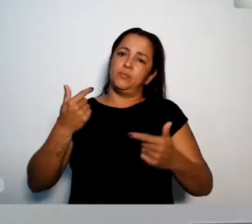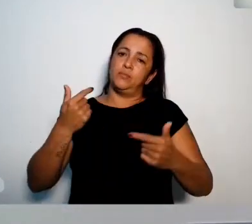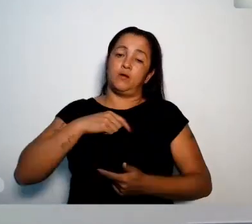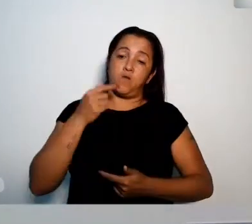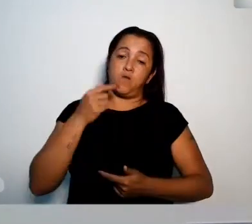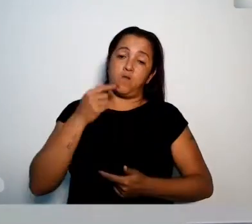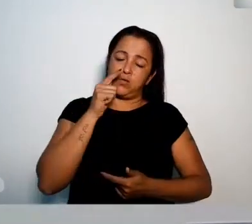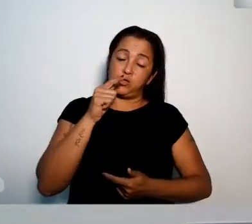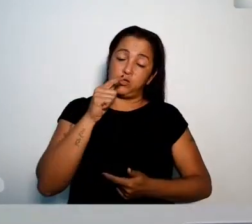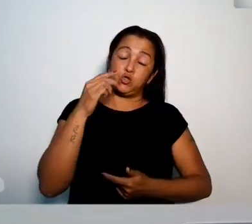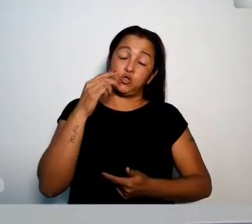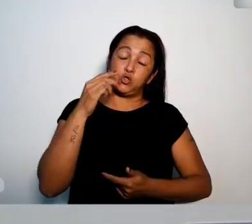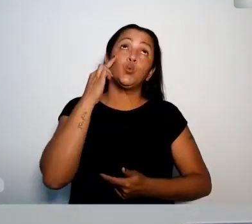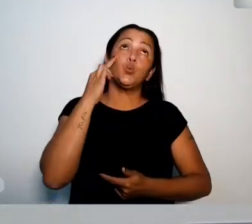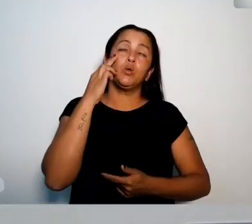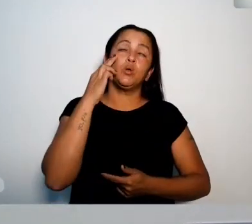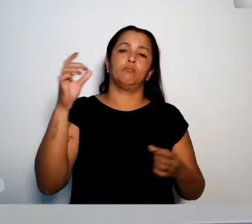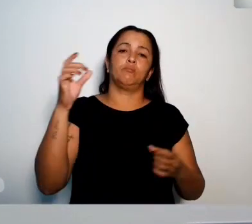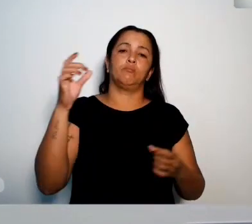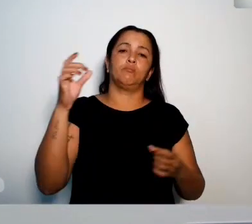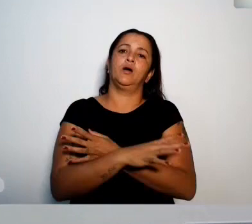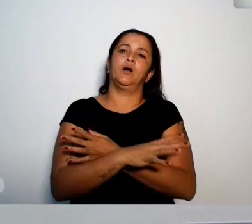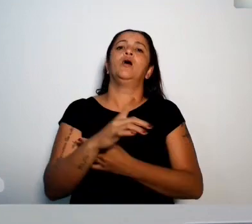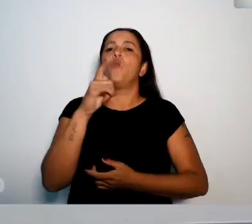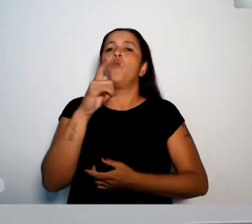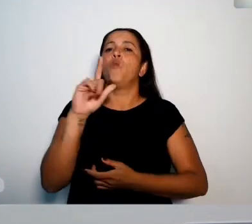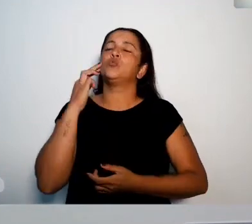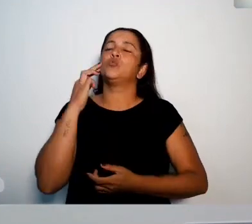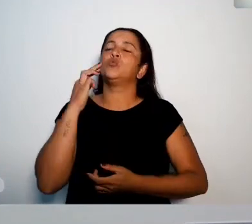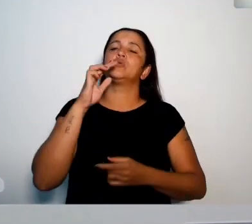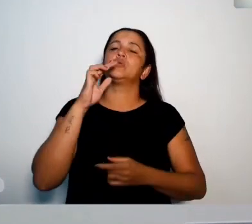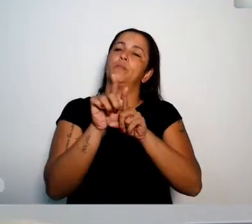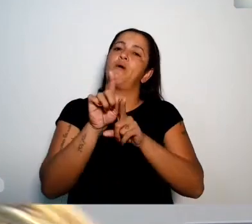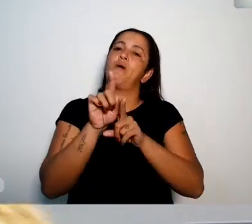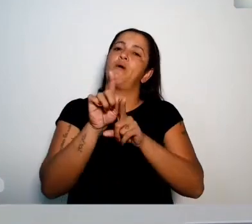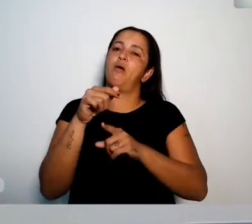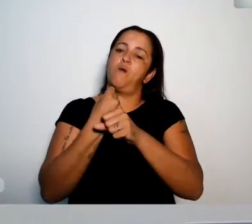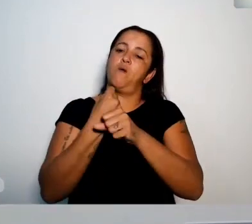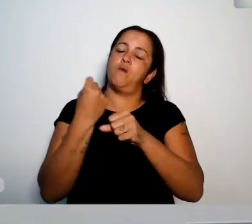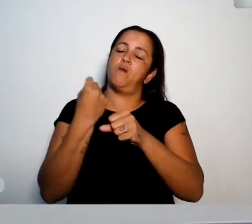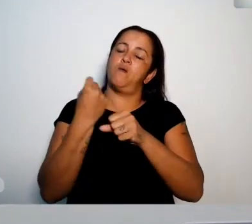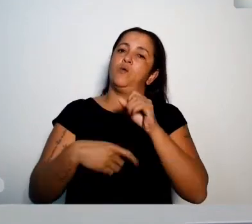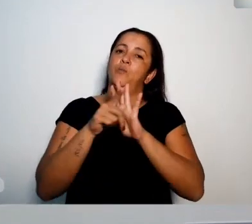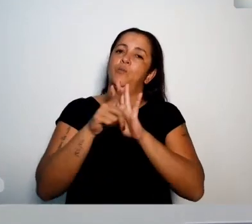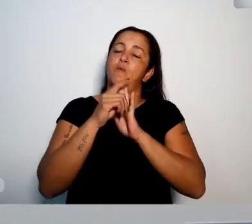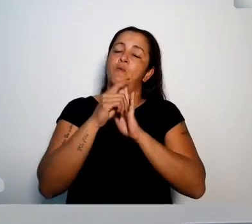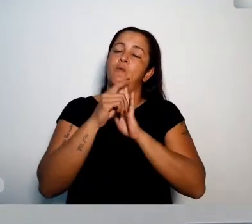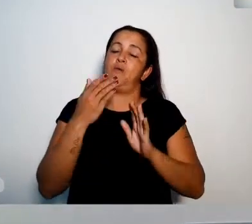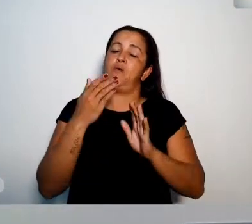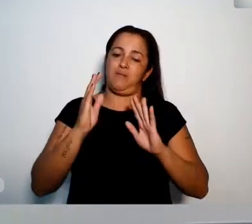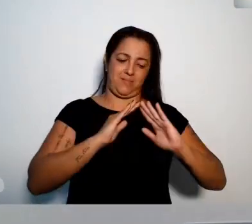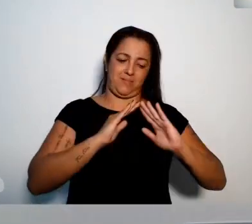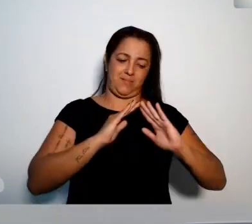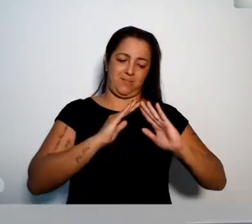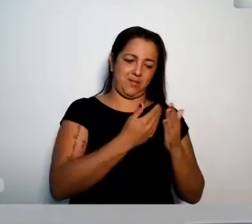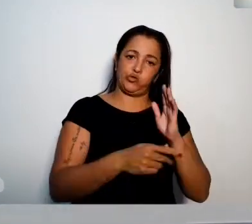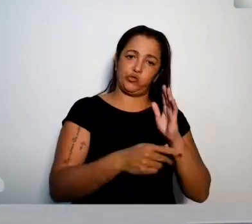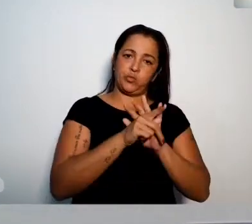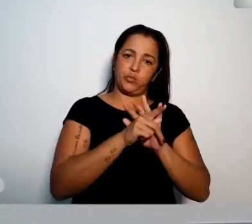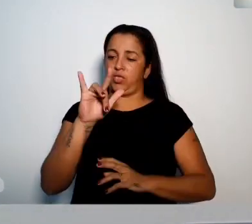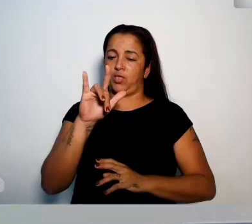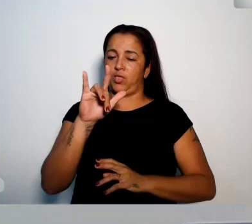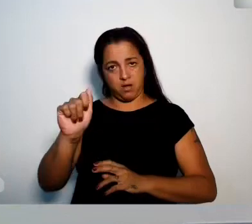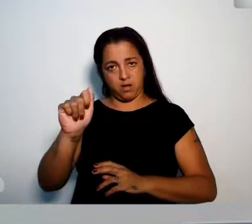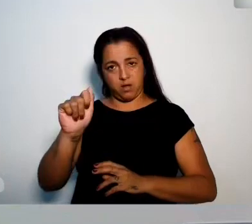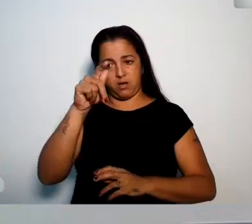E um outro sonho também é a construção da creche da Vila Aparecida, na Rua dos Costa. Fiquei feliz também que eu conversei com o engenheiro Paulo